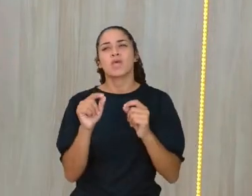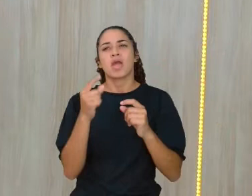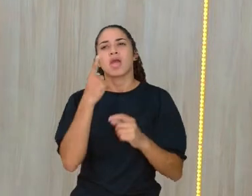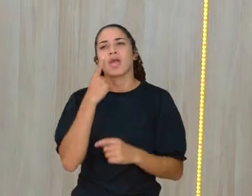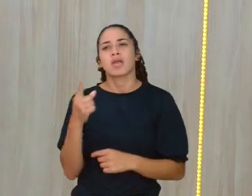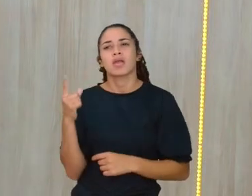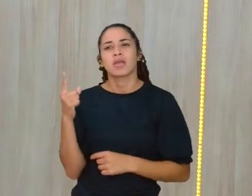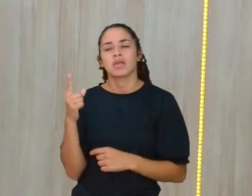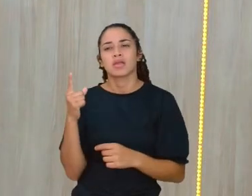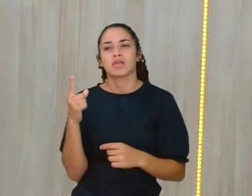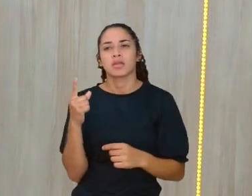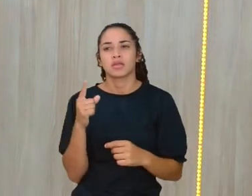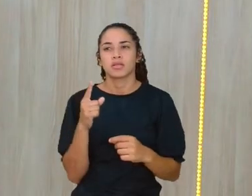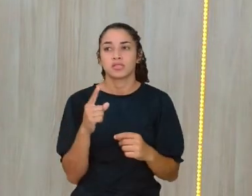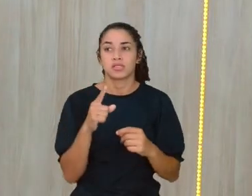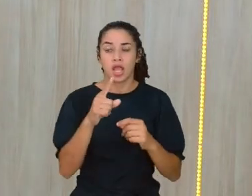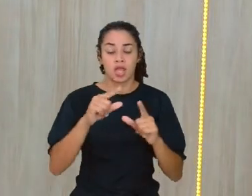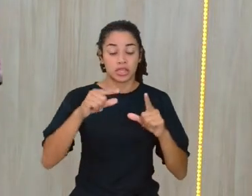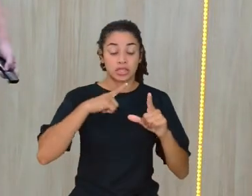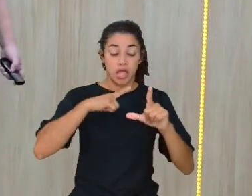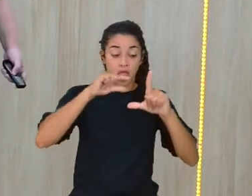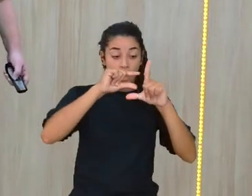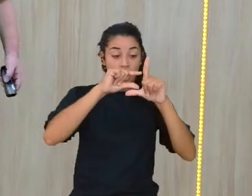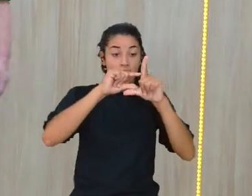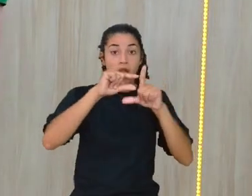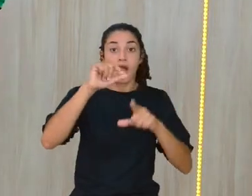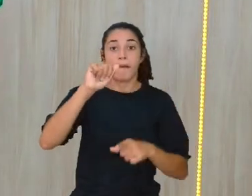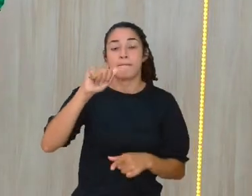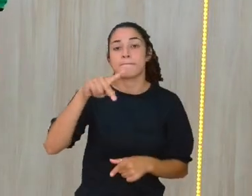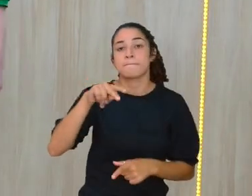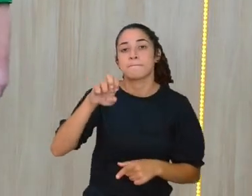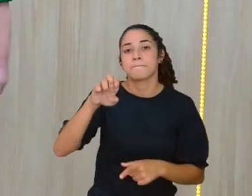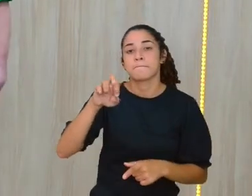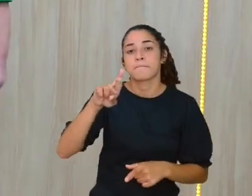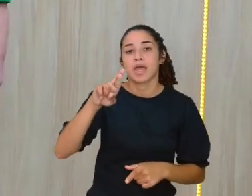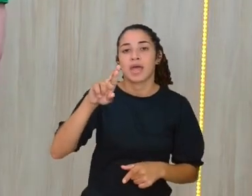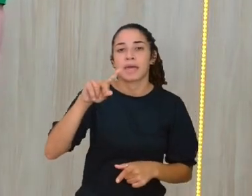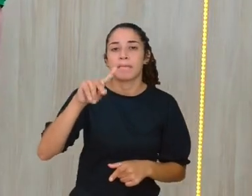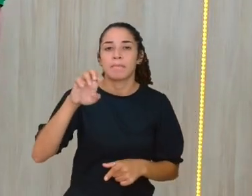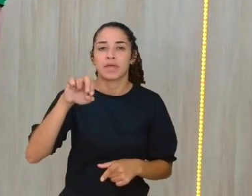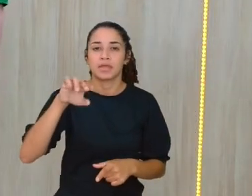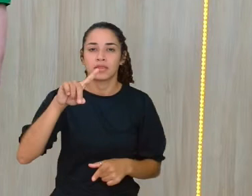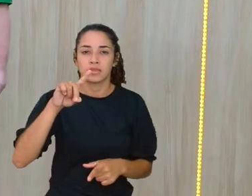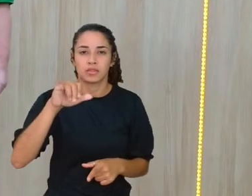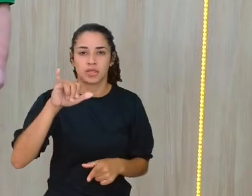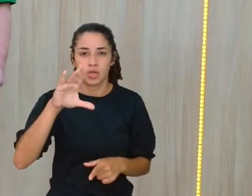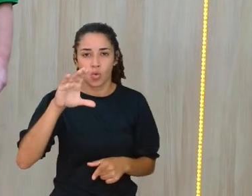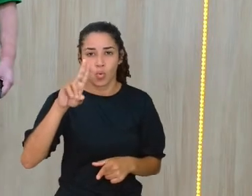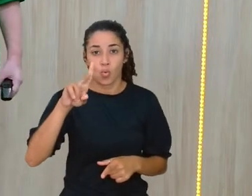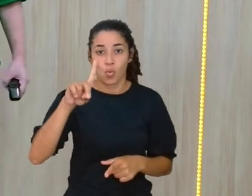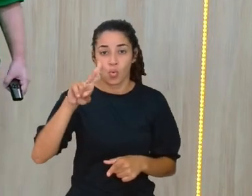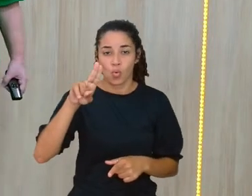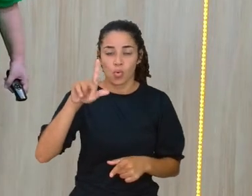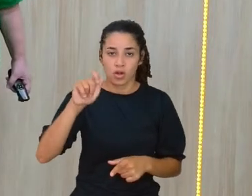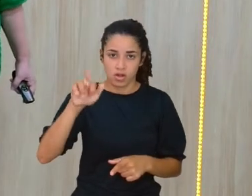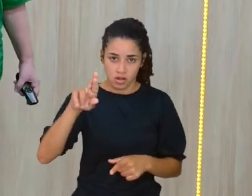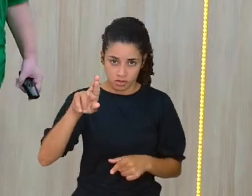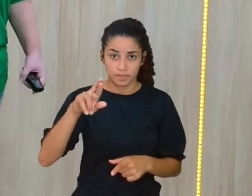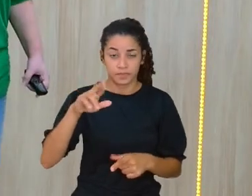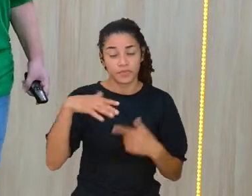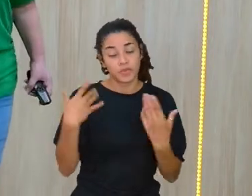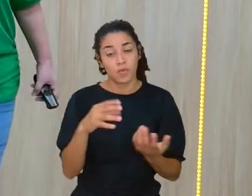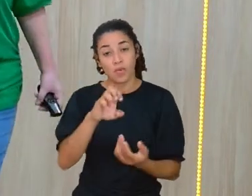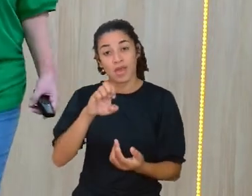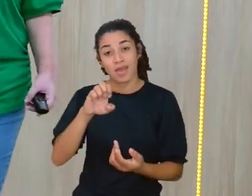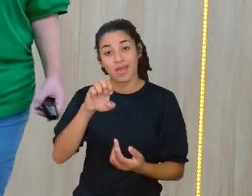perpendicular? Ela forma um ângulo de 90 graus. Bom, neste caso aqui, o eixo de